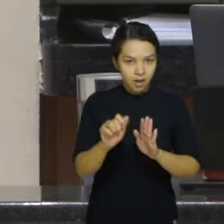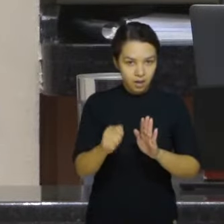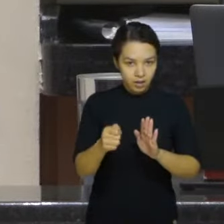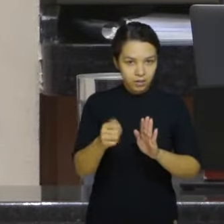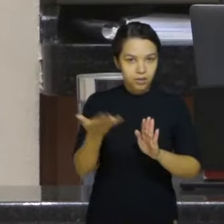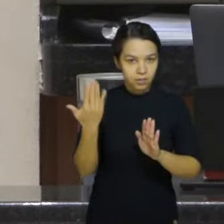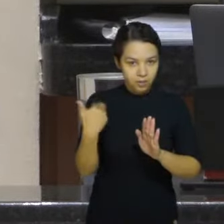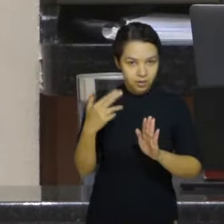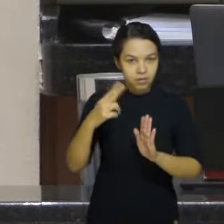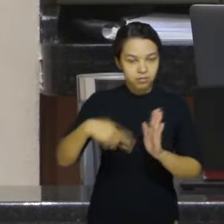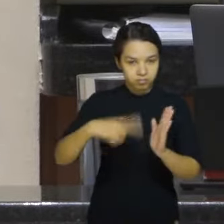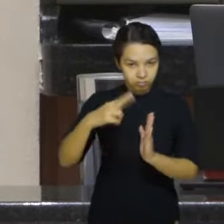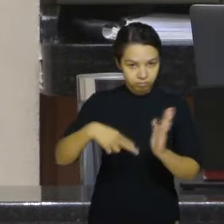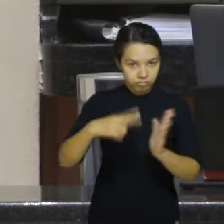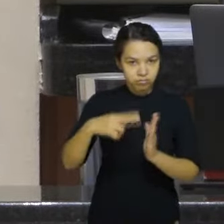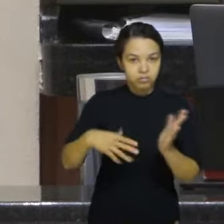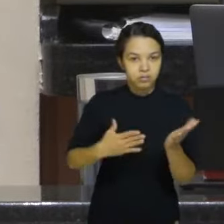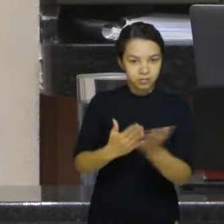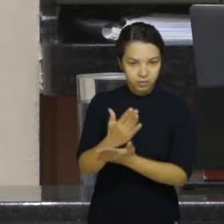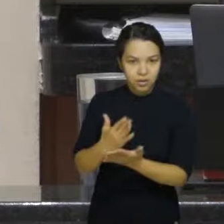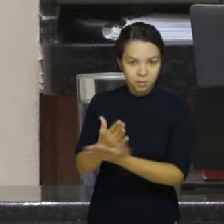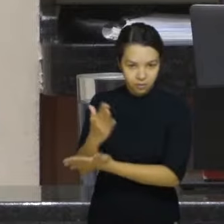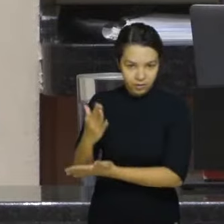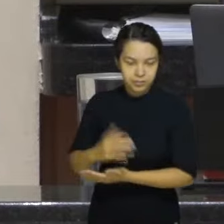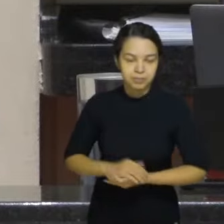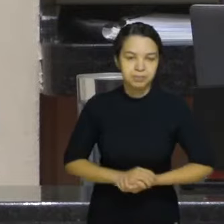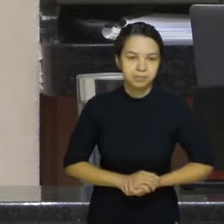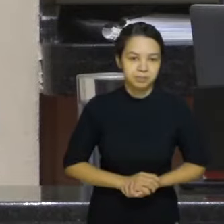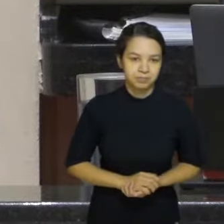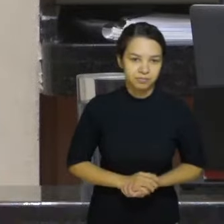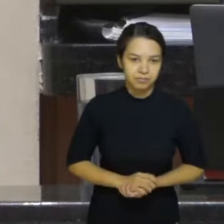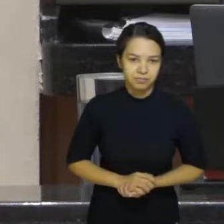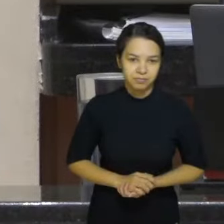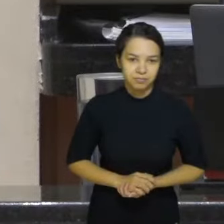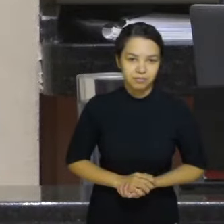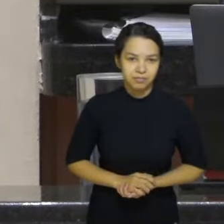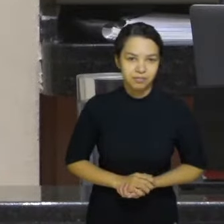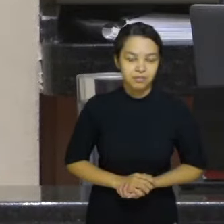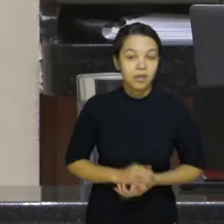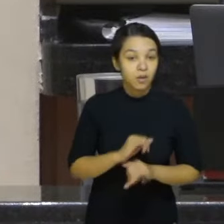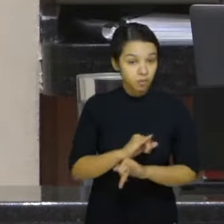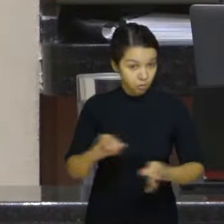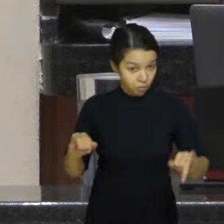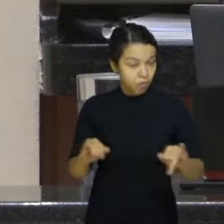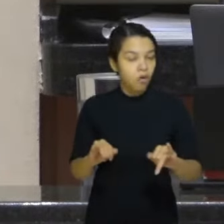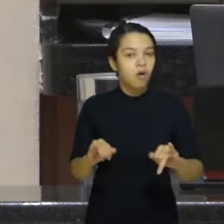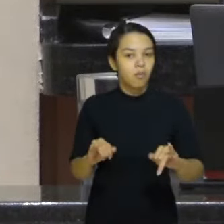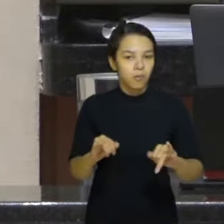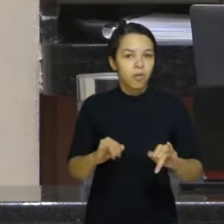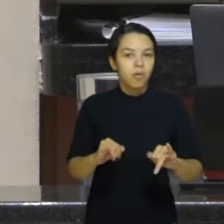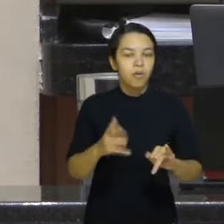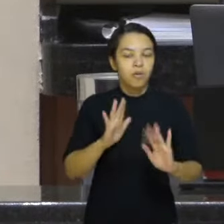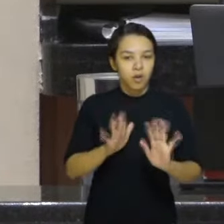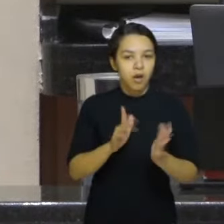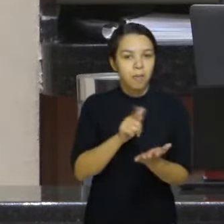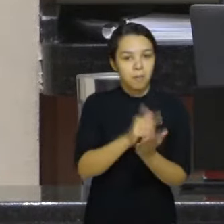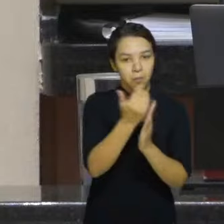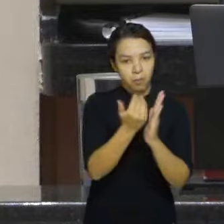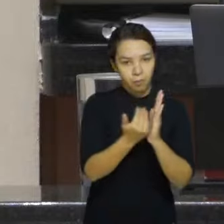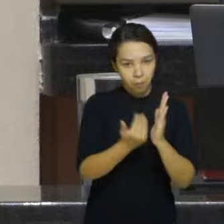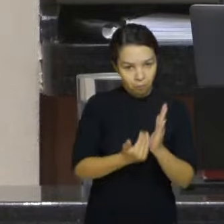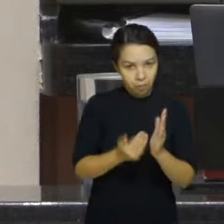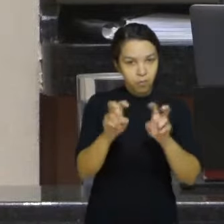as atas das reuniões anteriores por lidas e aprovadas. Informo que o expediente foi disponibilizado